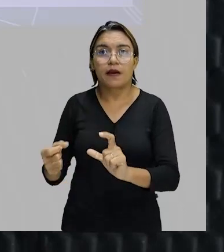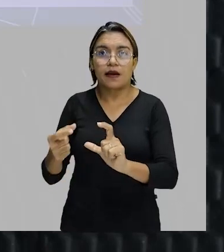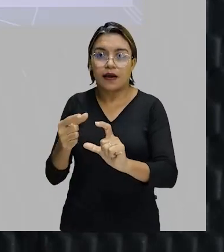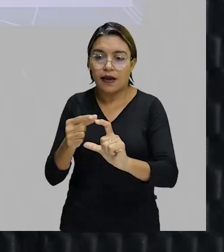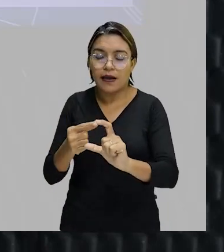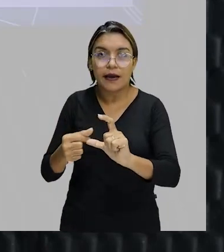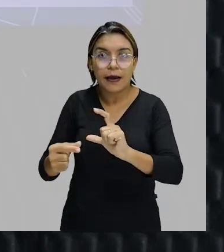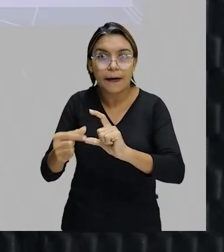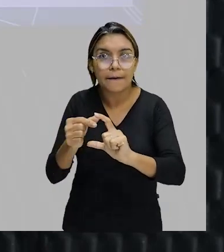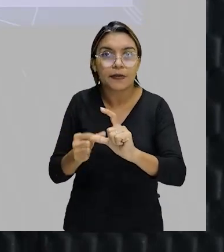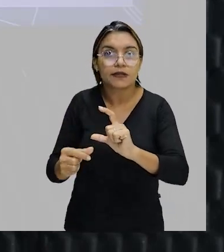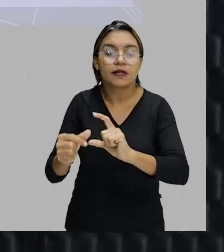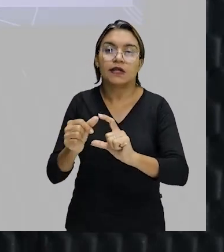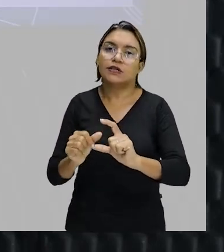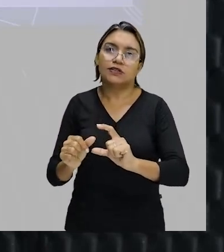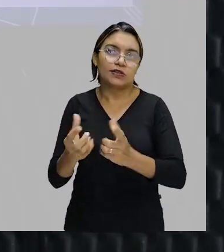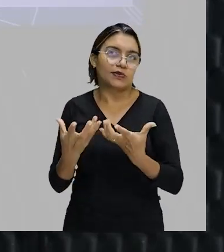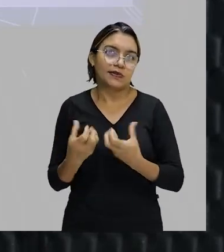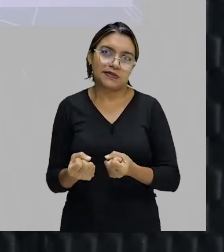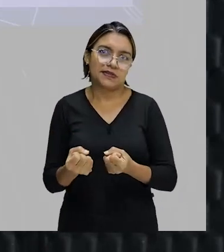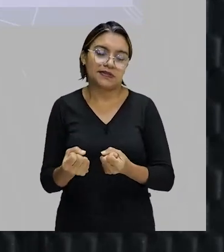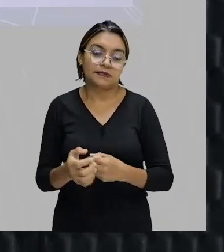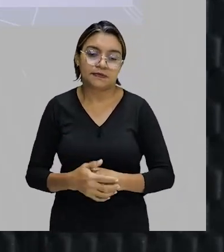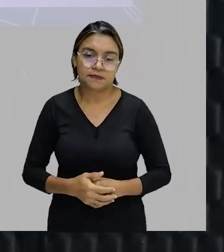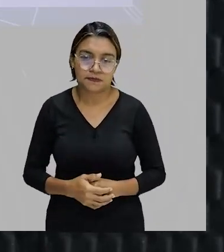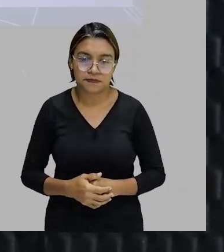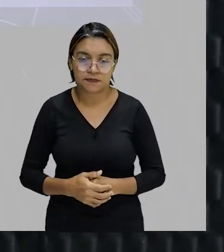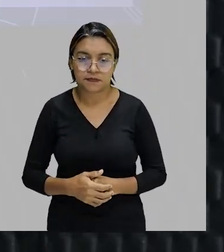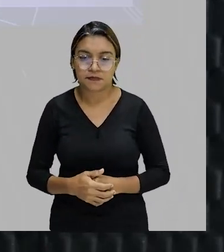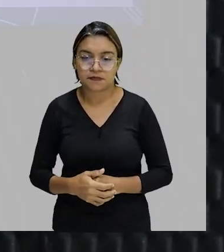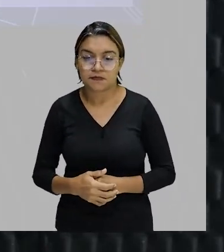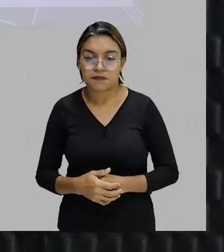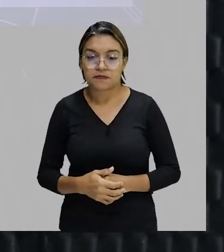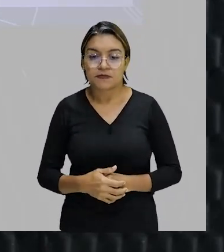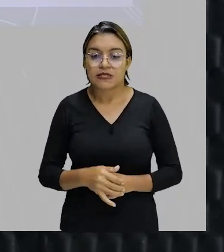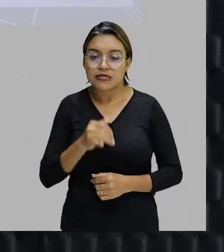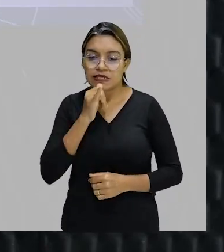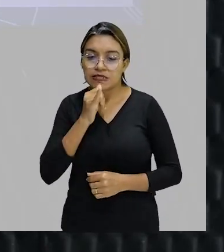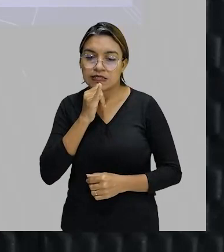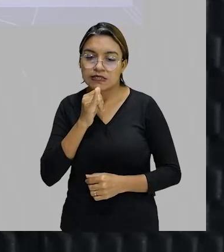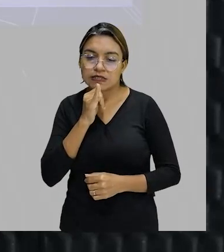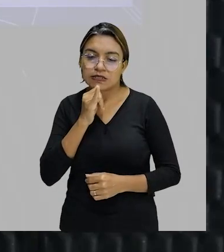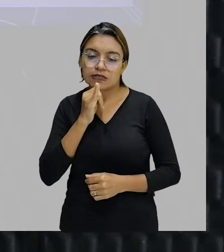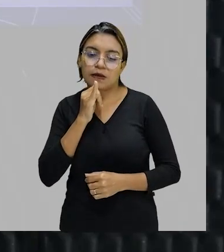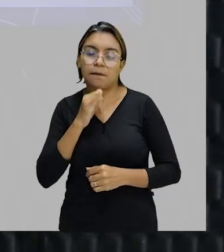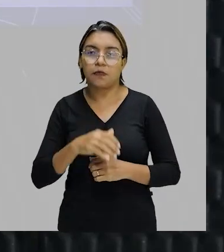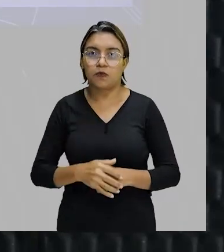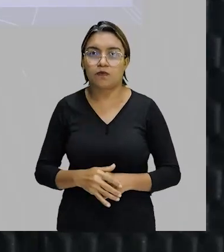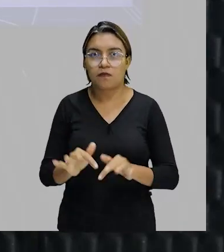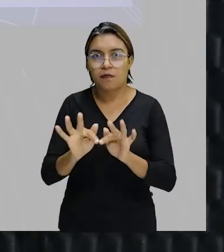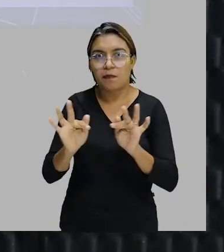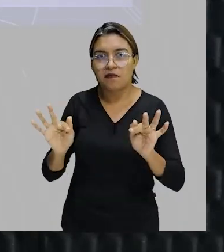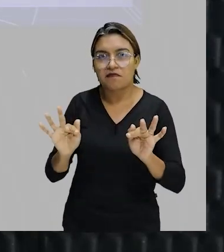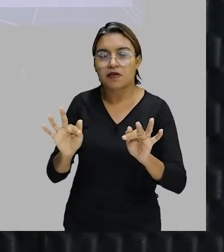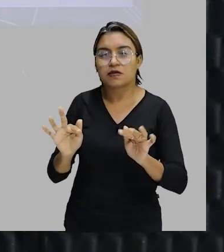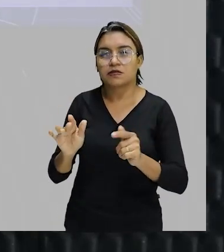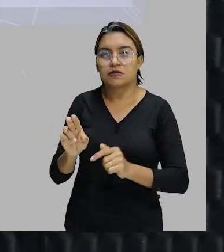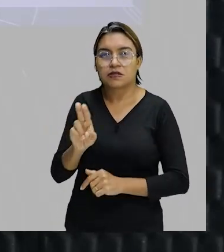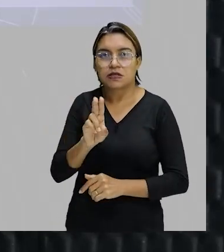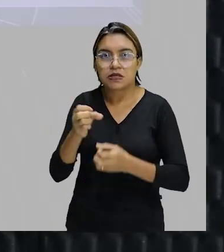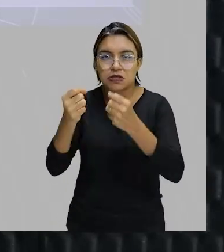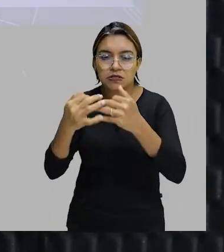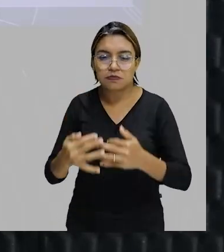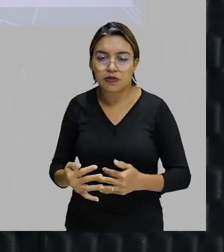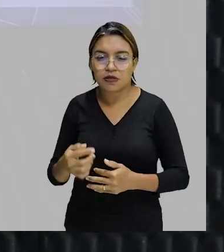produzir de acordo com a necessidade do mercado. Tanto é que um slogan que define muito bem o chamado modelo toyotista